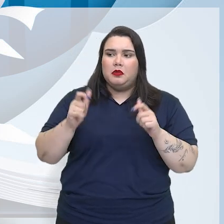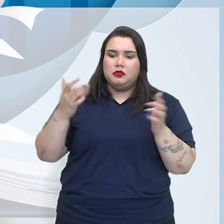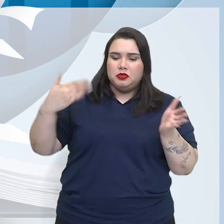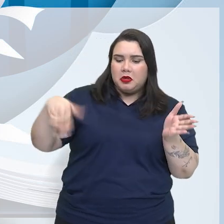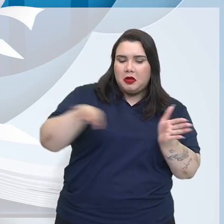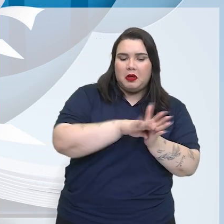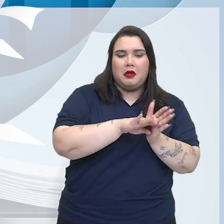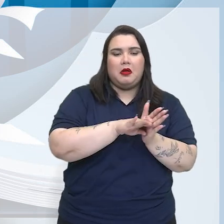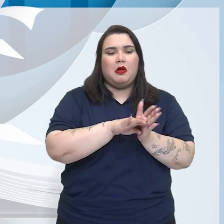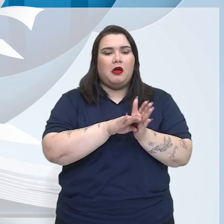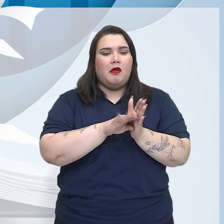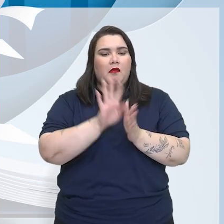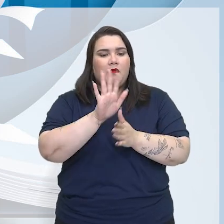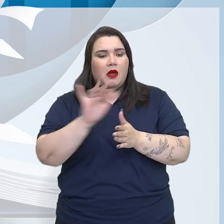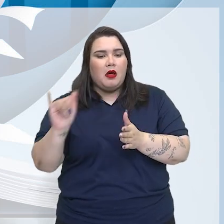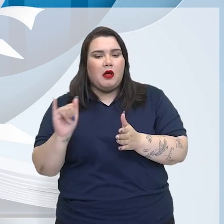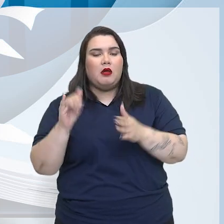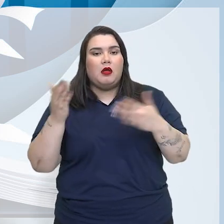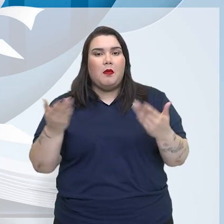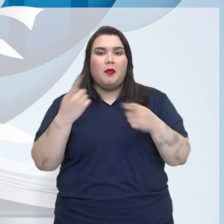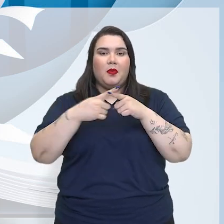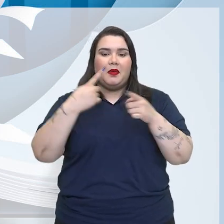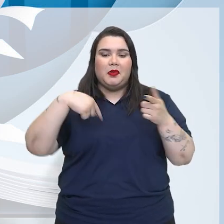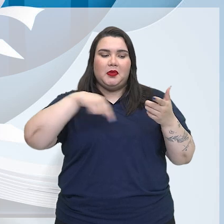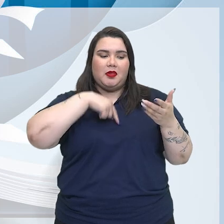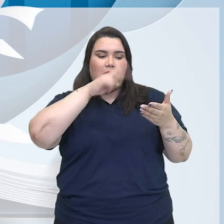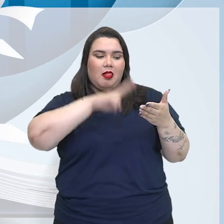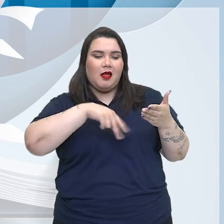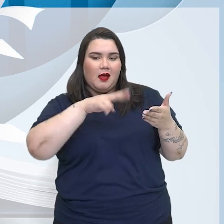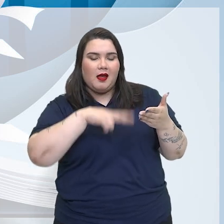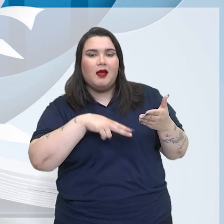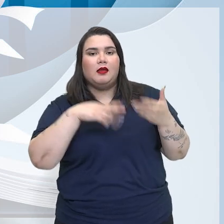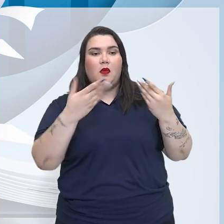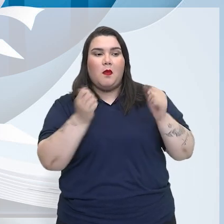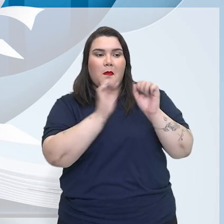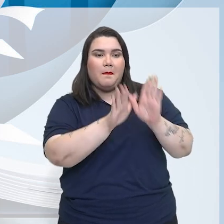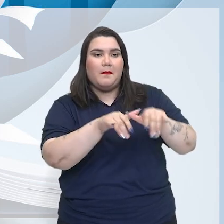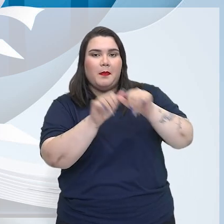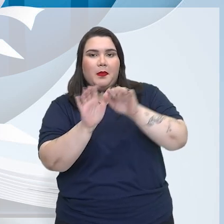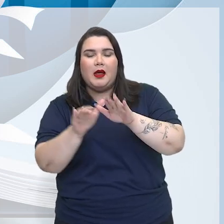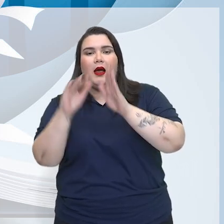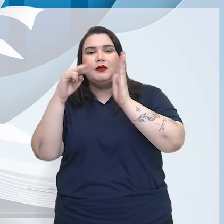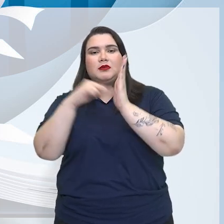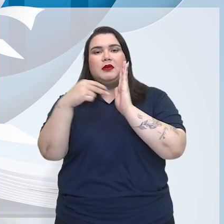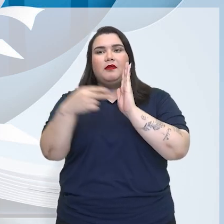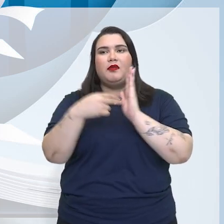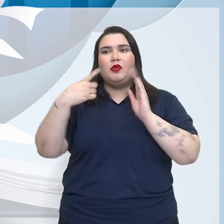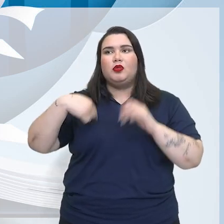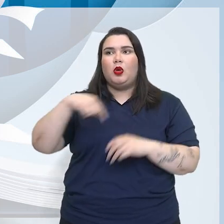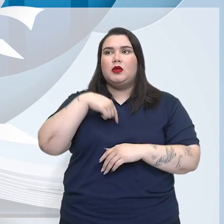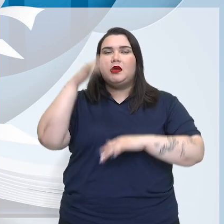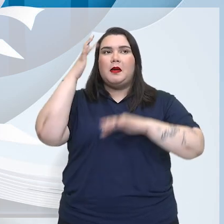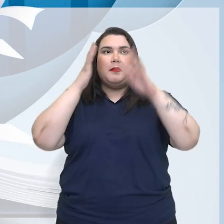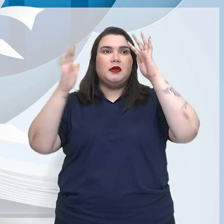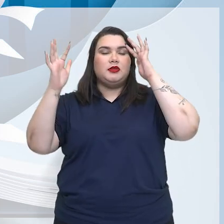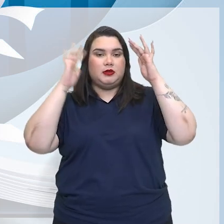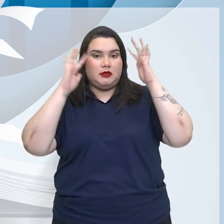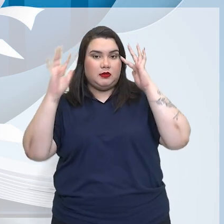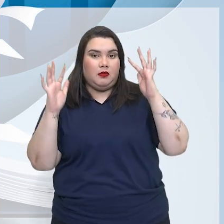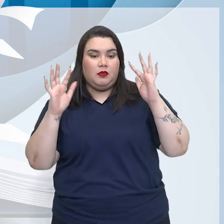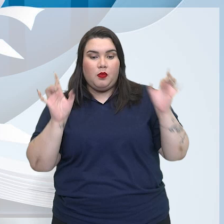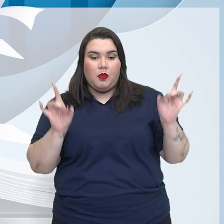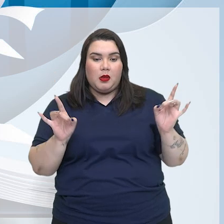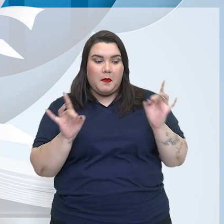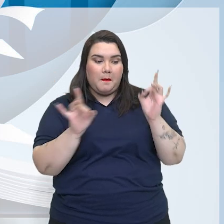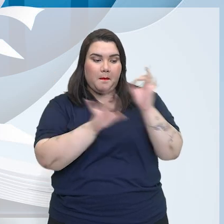vem. E pousam no livro que nós lemos, né? Que tu lês. Então, quando fechas o